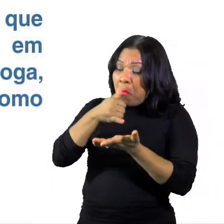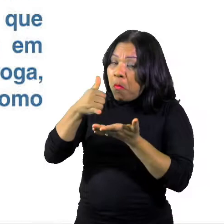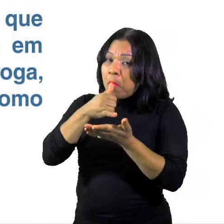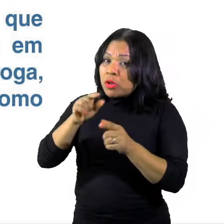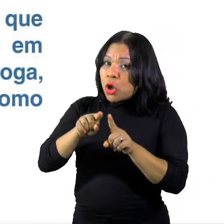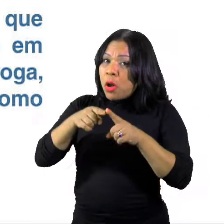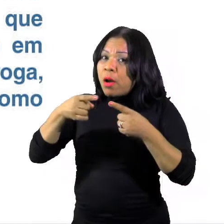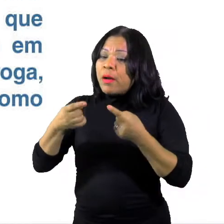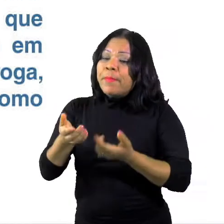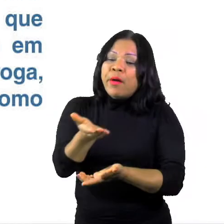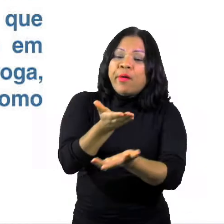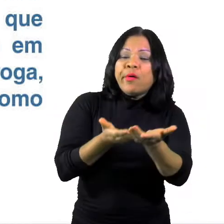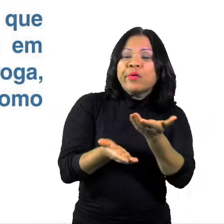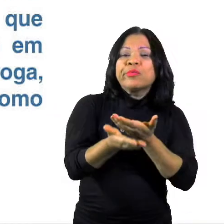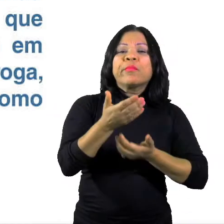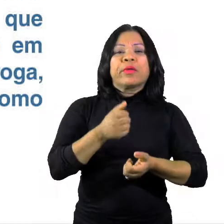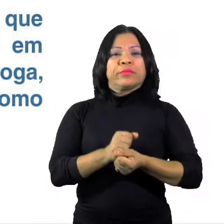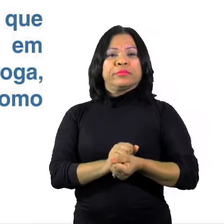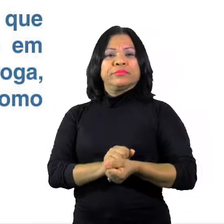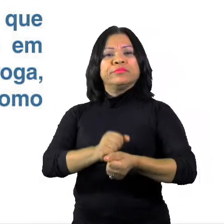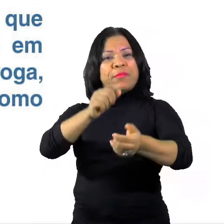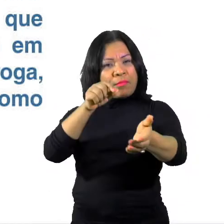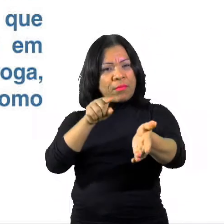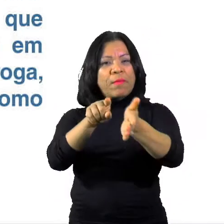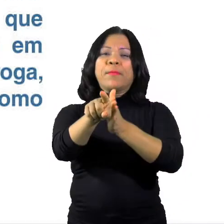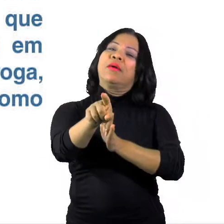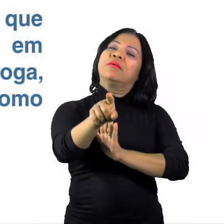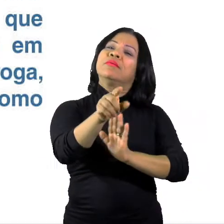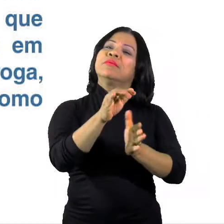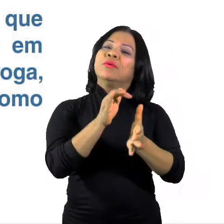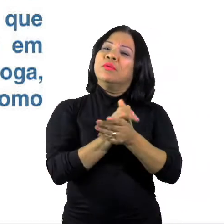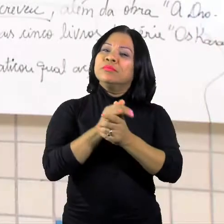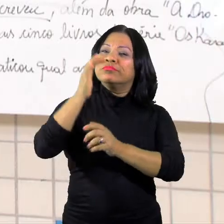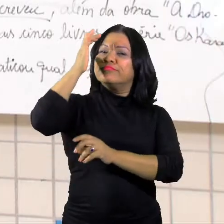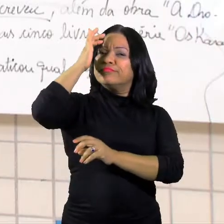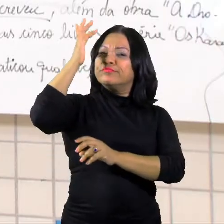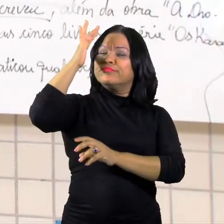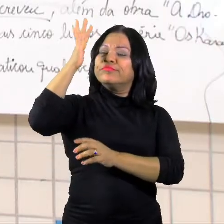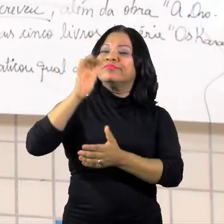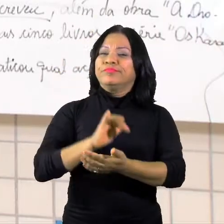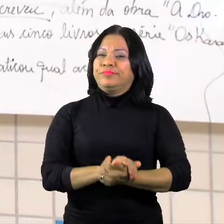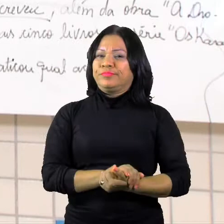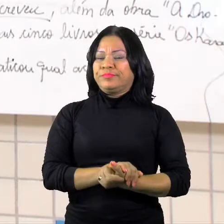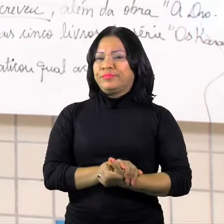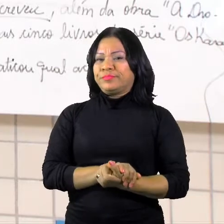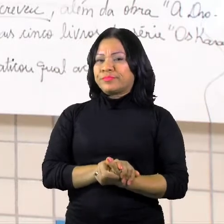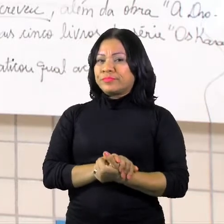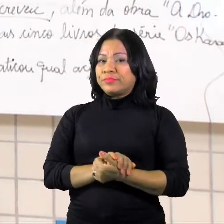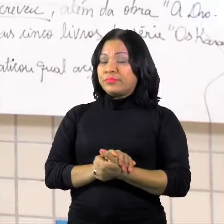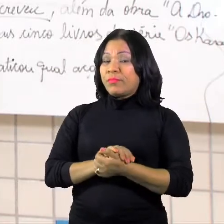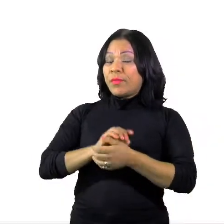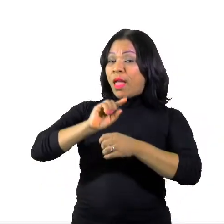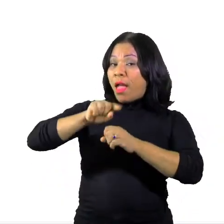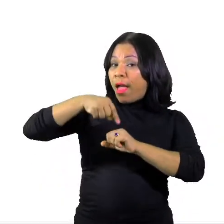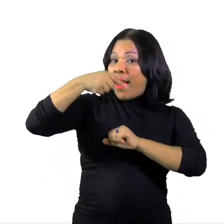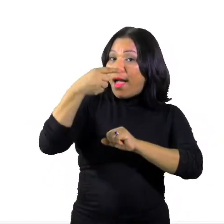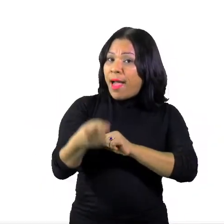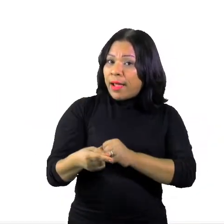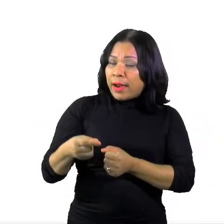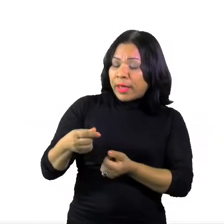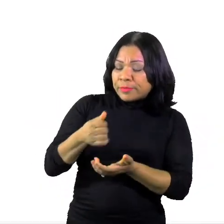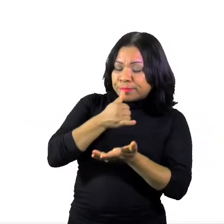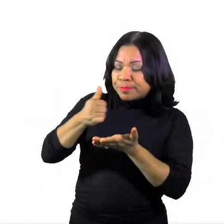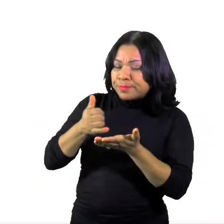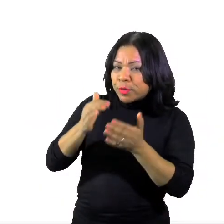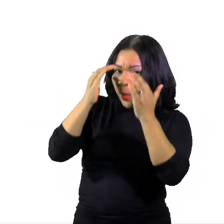meio. Fica essa pergunta como uma forma de reflexão. Além da droga da obediência, Pedro Bandeira ainda